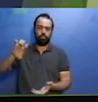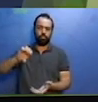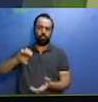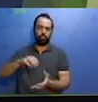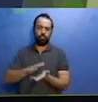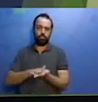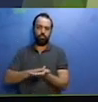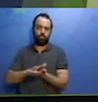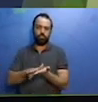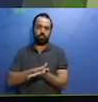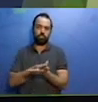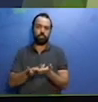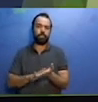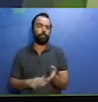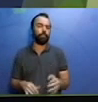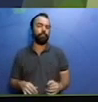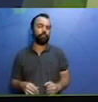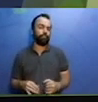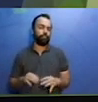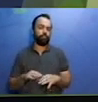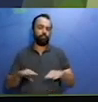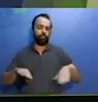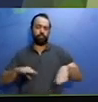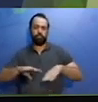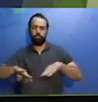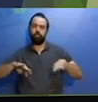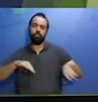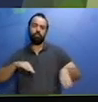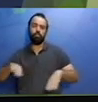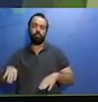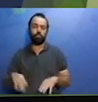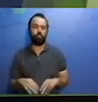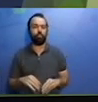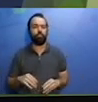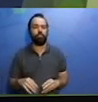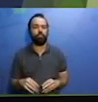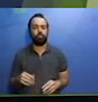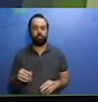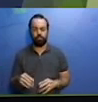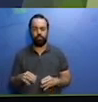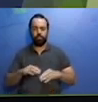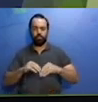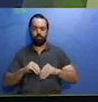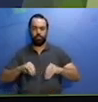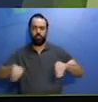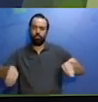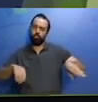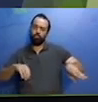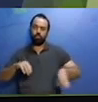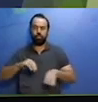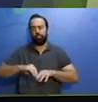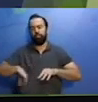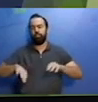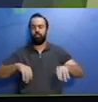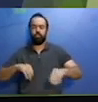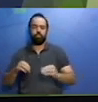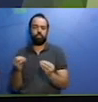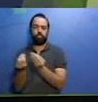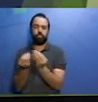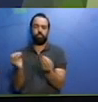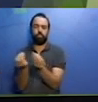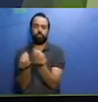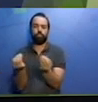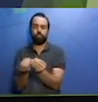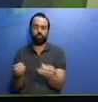como tensoativos, glicerina, conservantes. Ou seja, a gente consegue separar os componentes depois que a gente